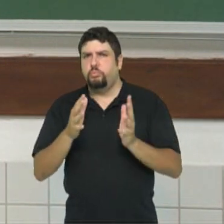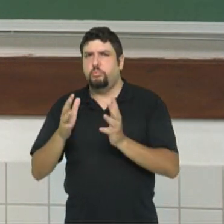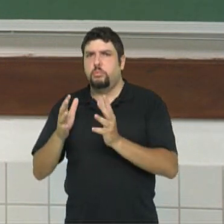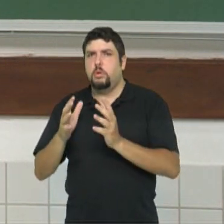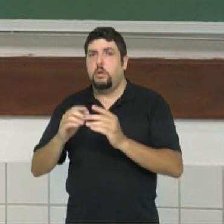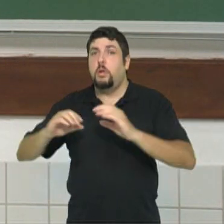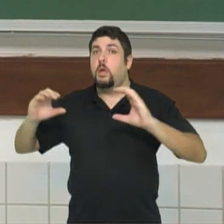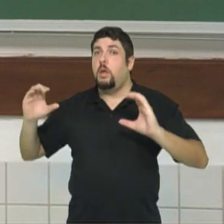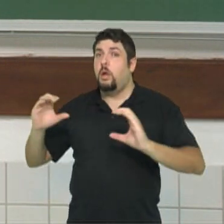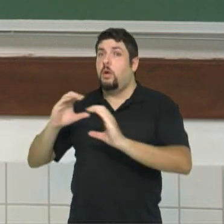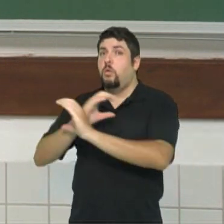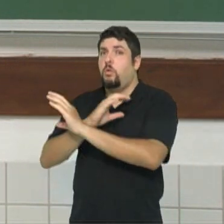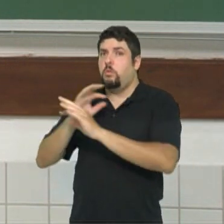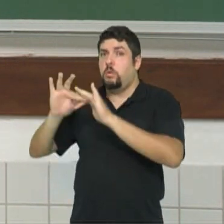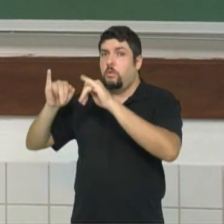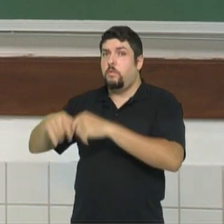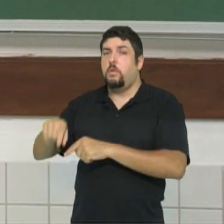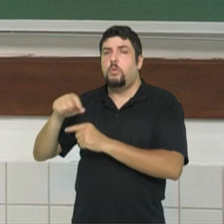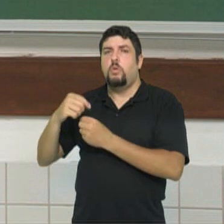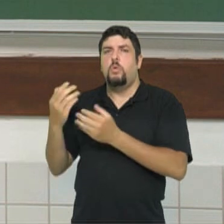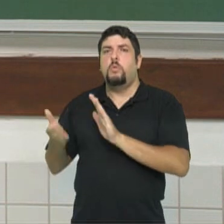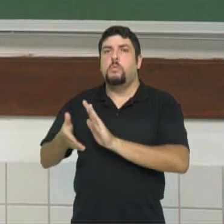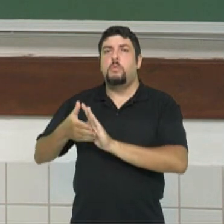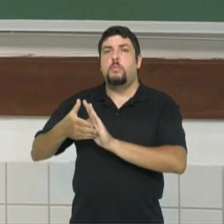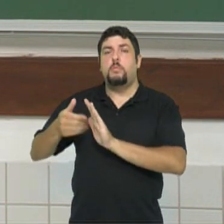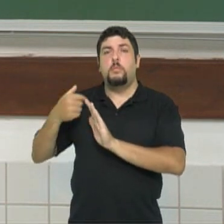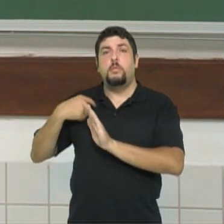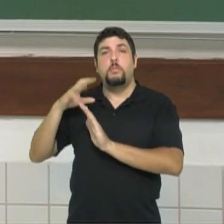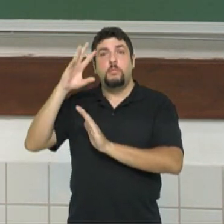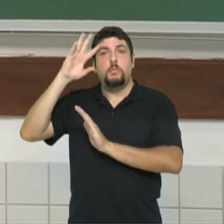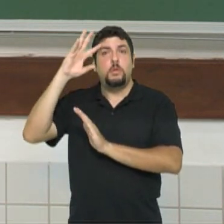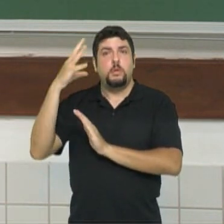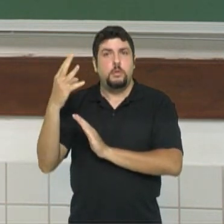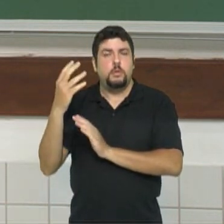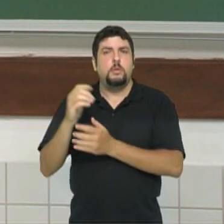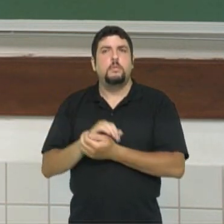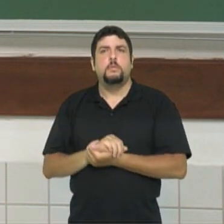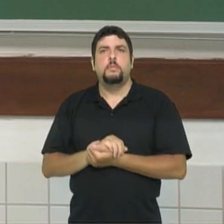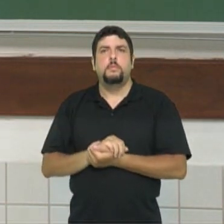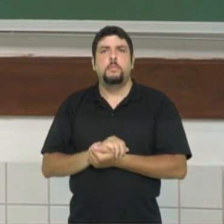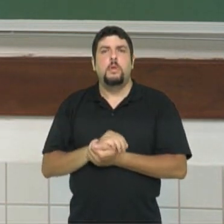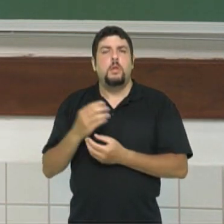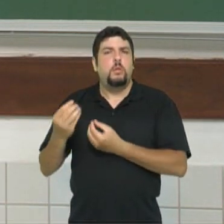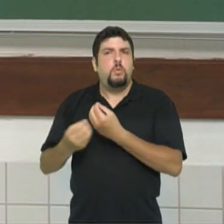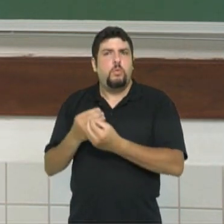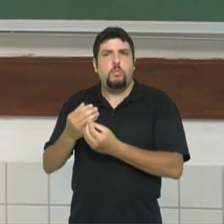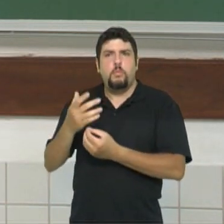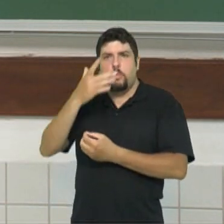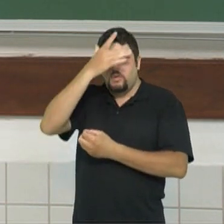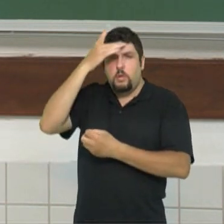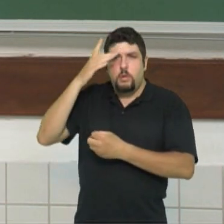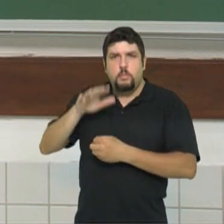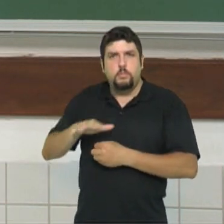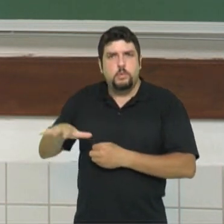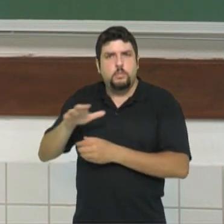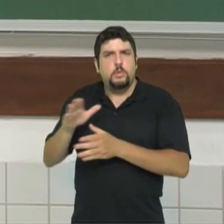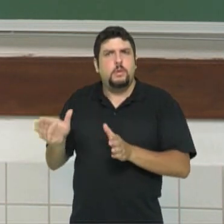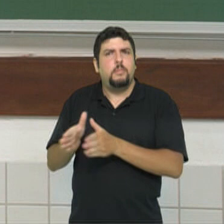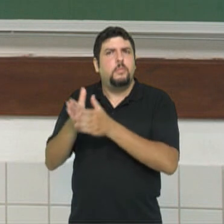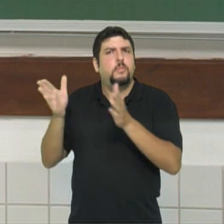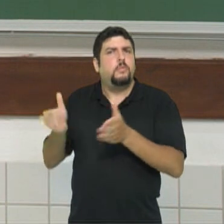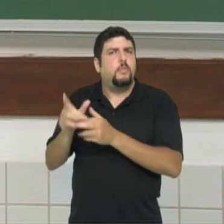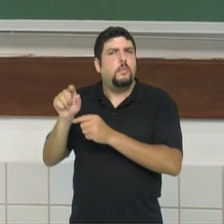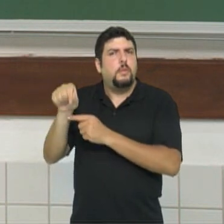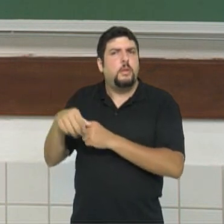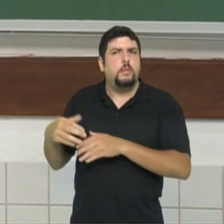Ana Clara, ela vai trazer aqui para nós o quê? Uma solução para esse problema das pessoas de baixa renda que não têm